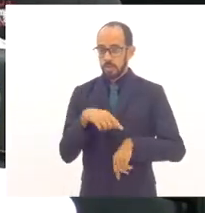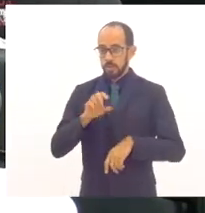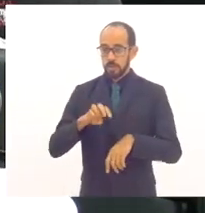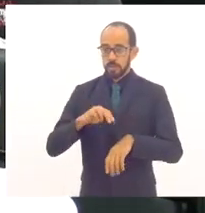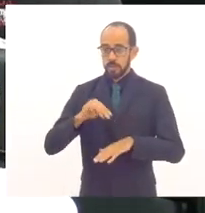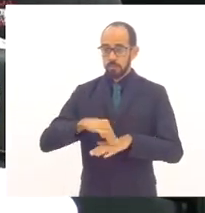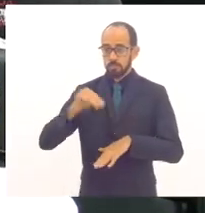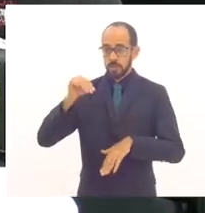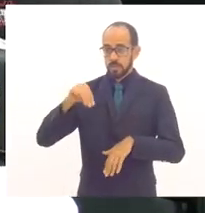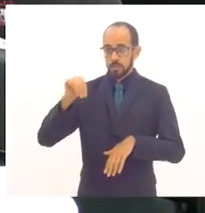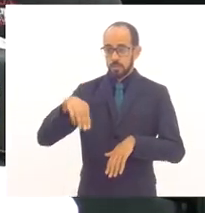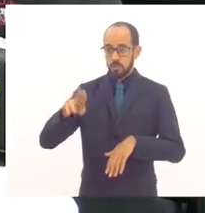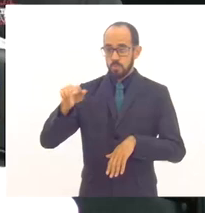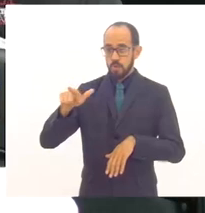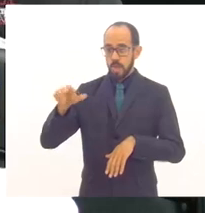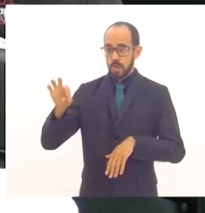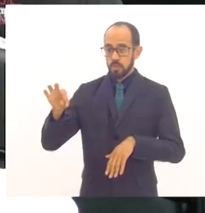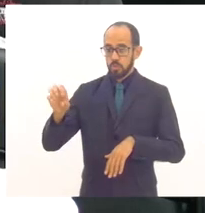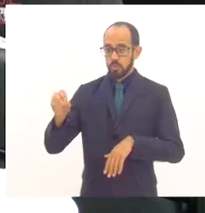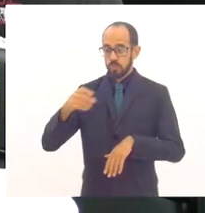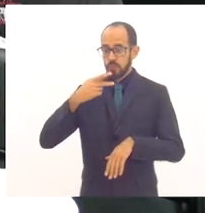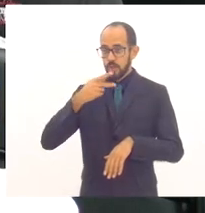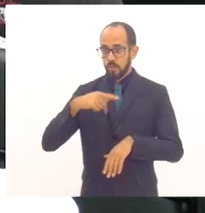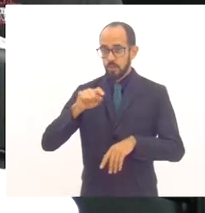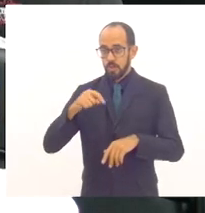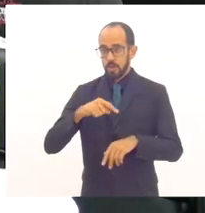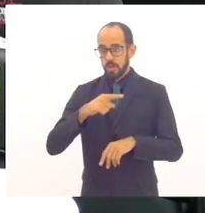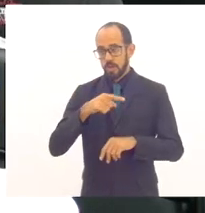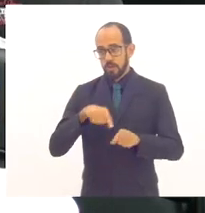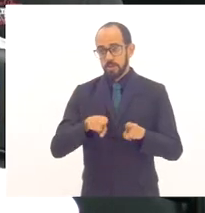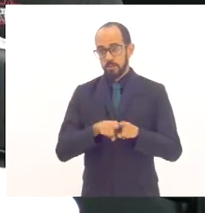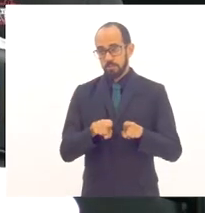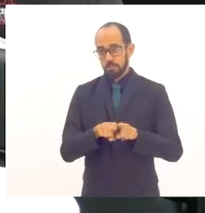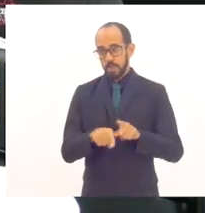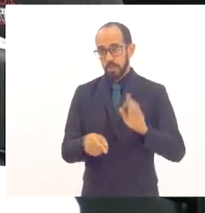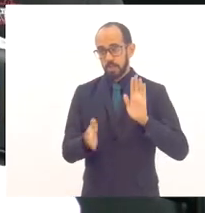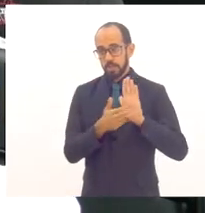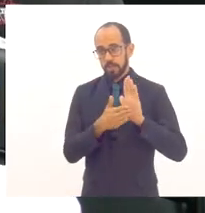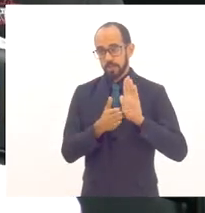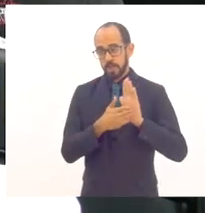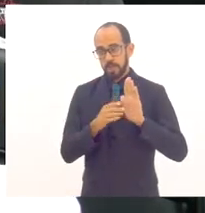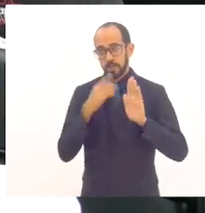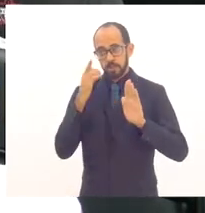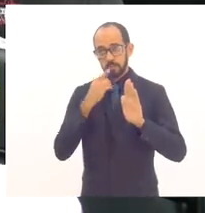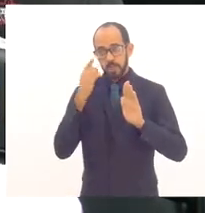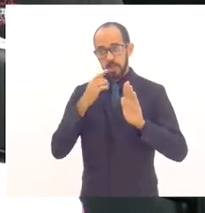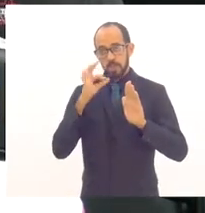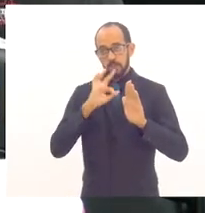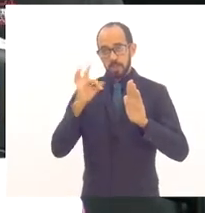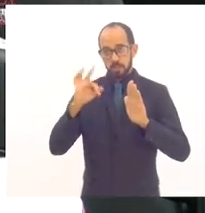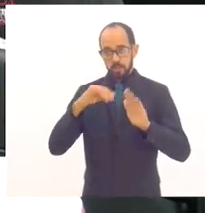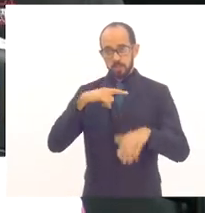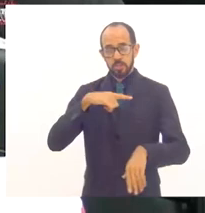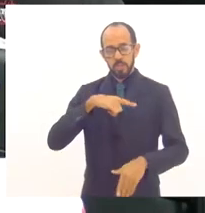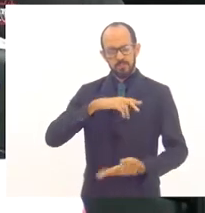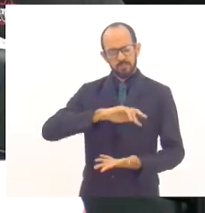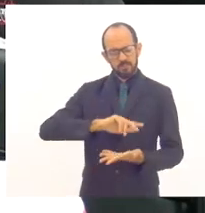o mestre Mulato falou, a Sol Miranda também é candidata a deputada federal. Então você vê que nós temos vários